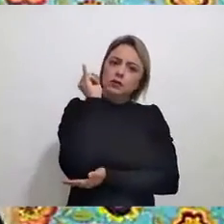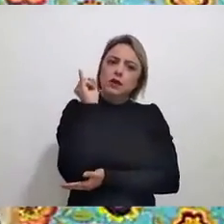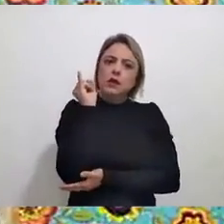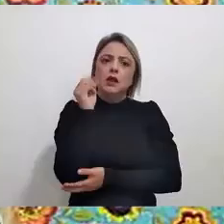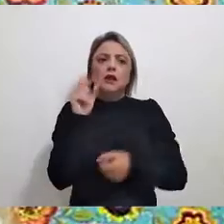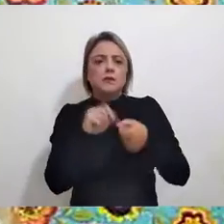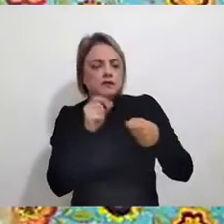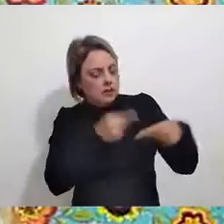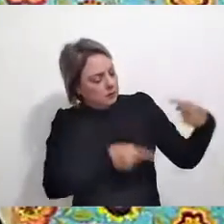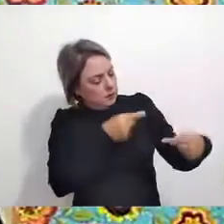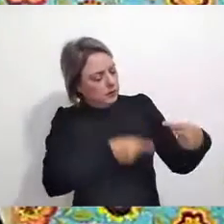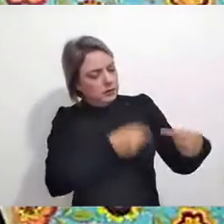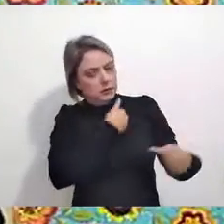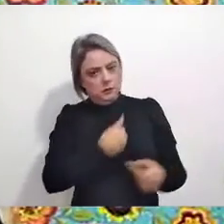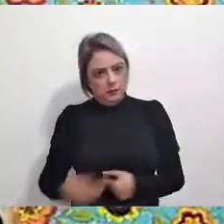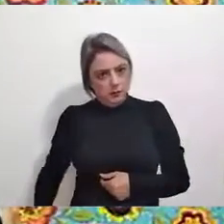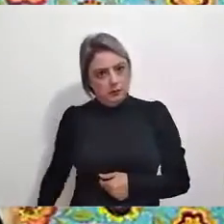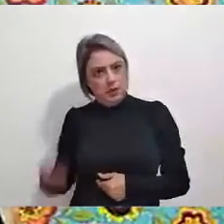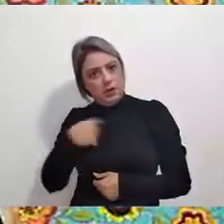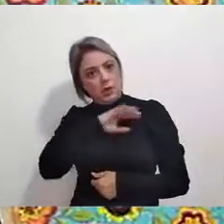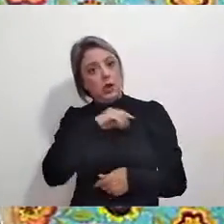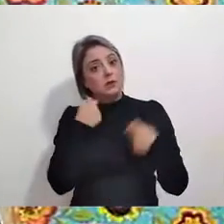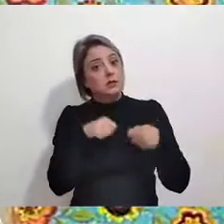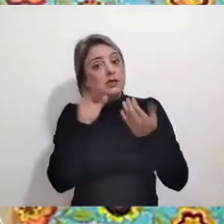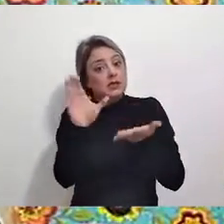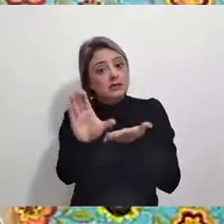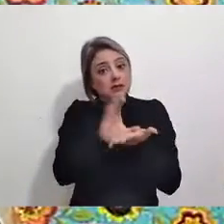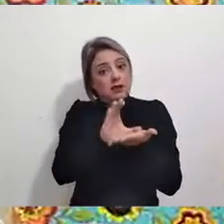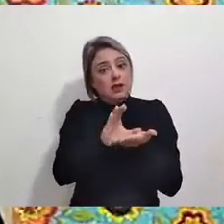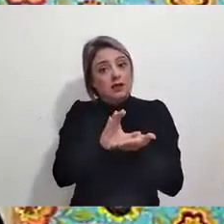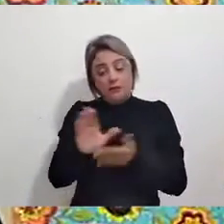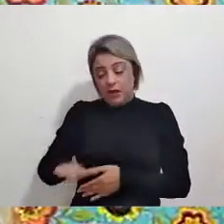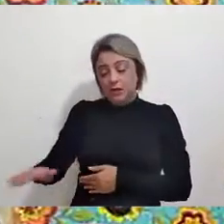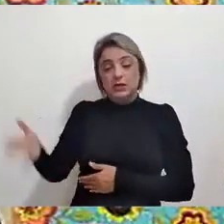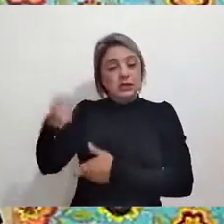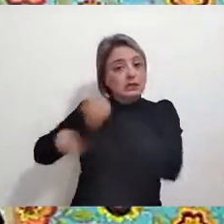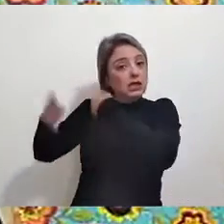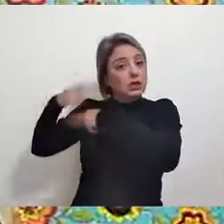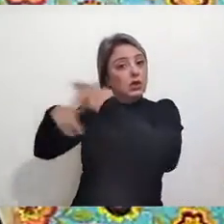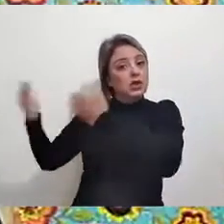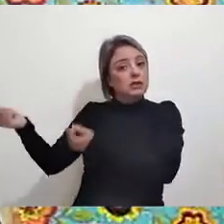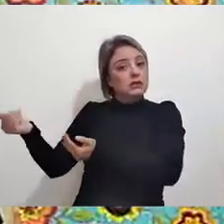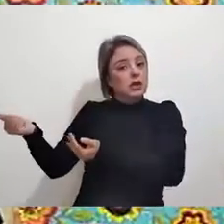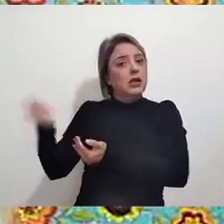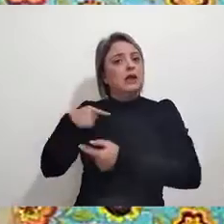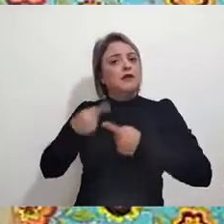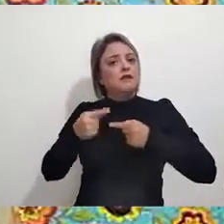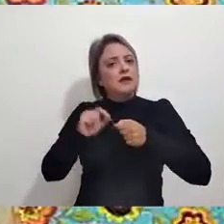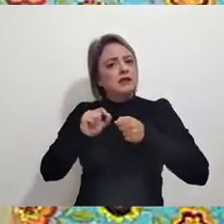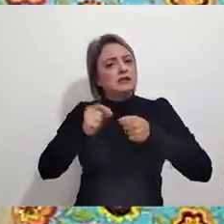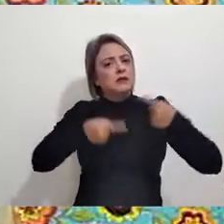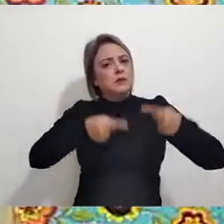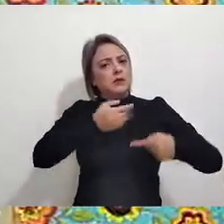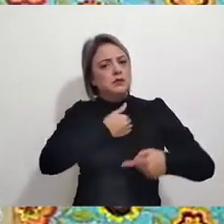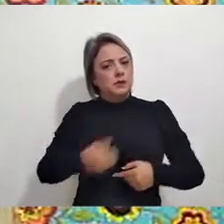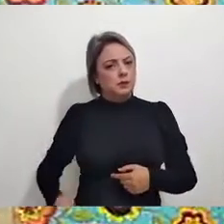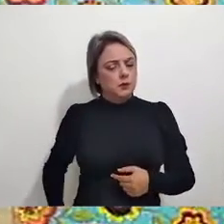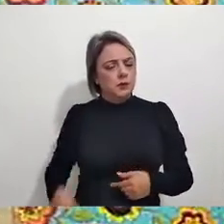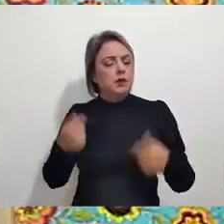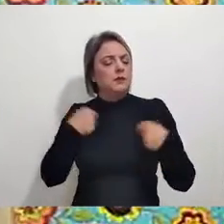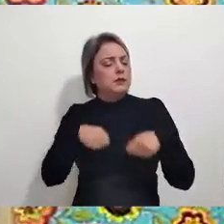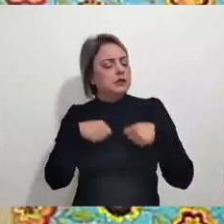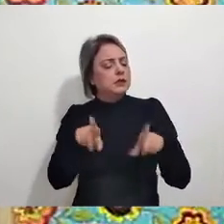de orçamento para criança e adolescente para poder executar essa política pública. E a gente precisa também, enquanto conselhos